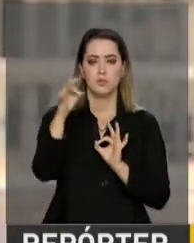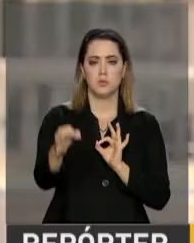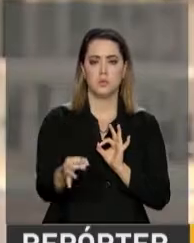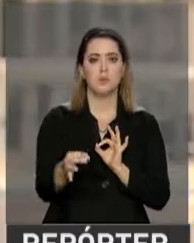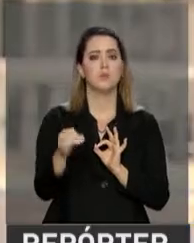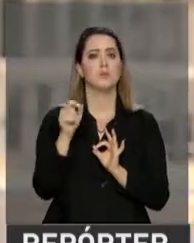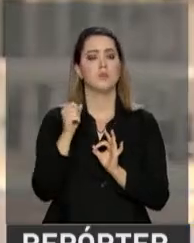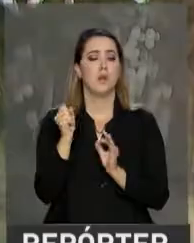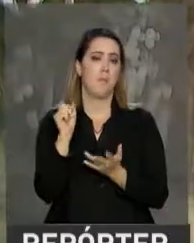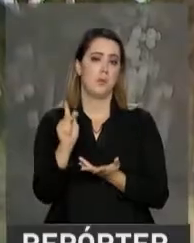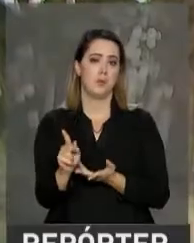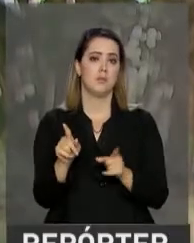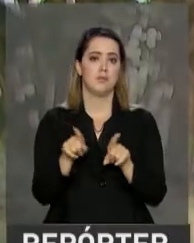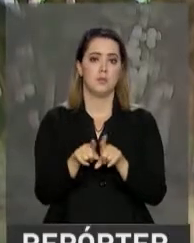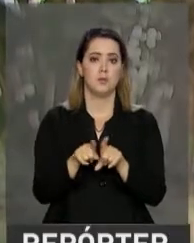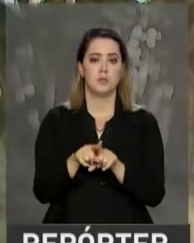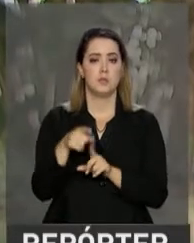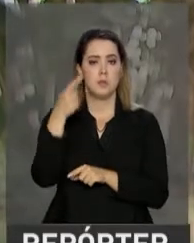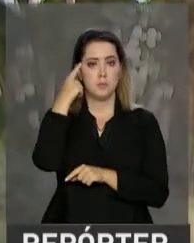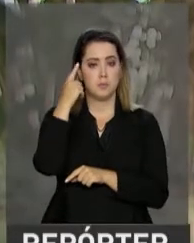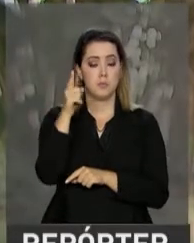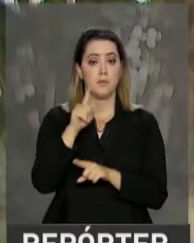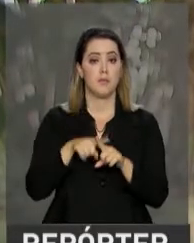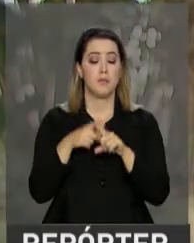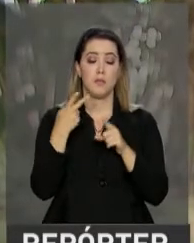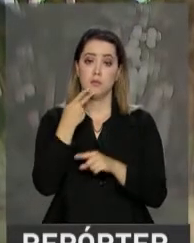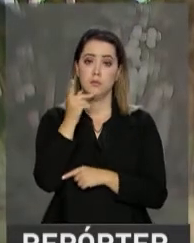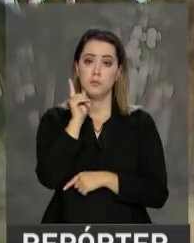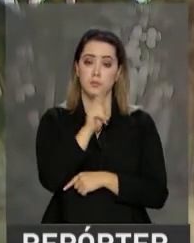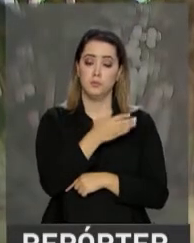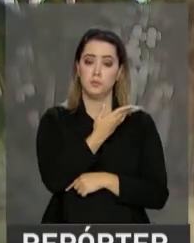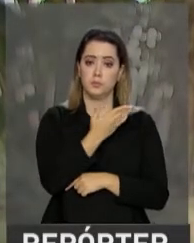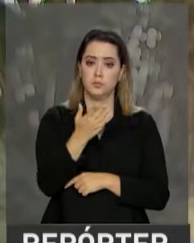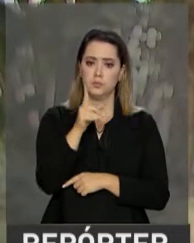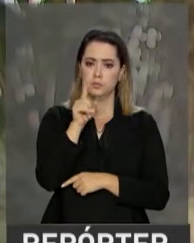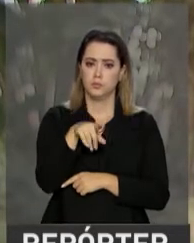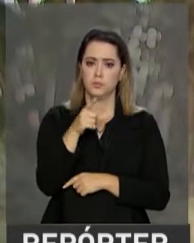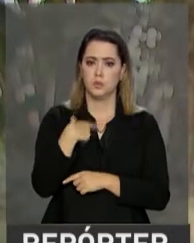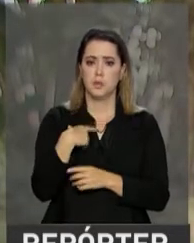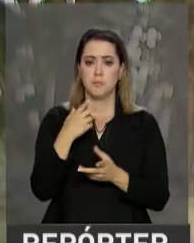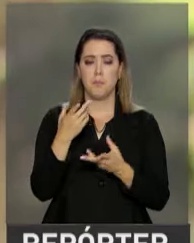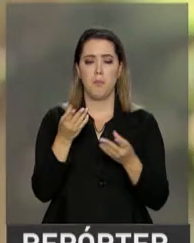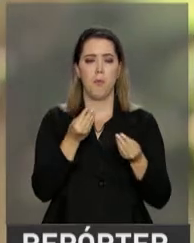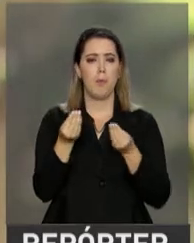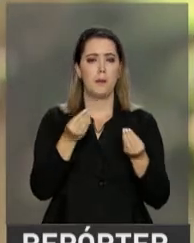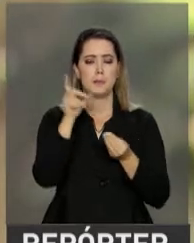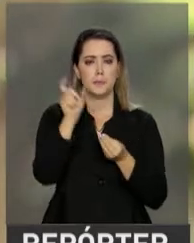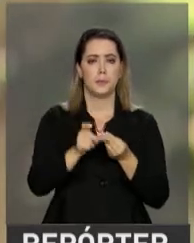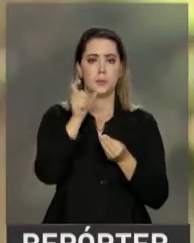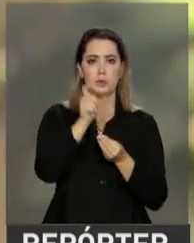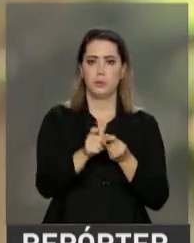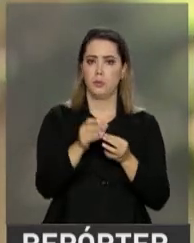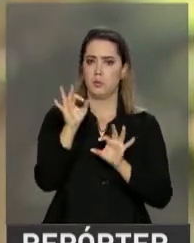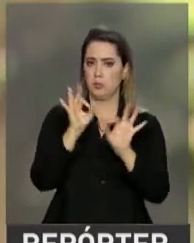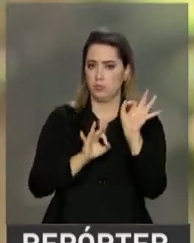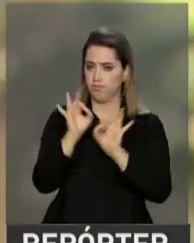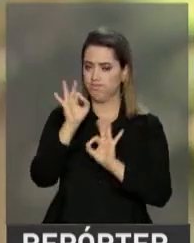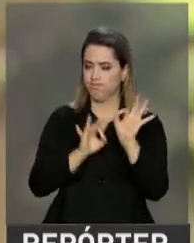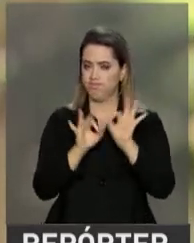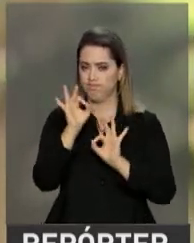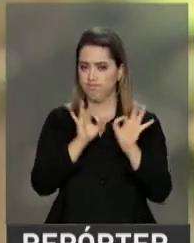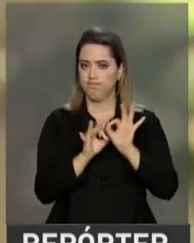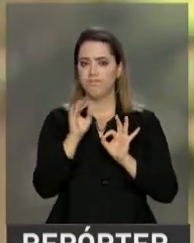a aposentadoria mas segundo este especialista em comportamento do consumidor o hábito de se organizar